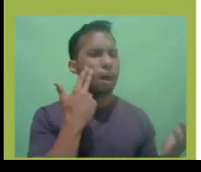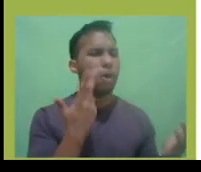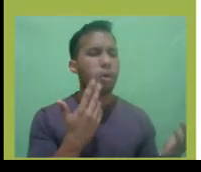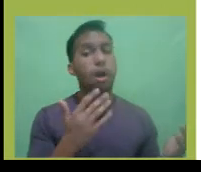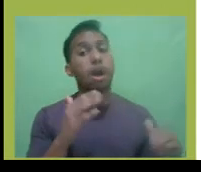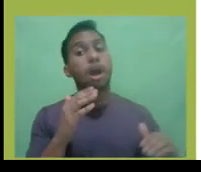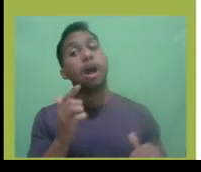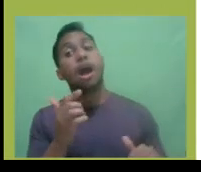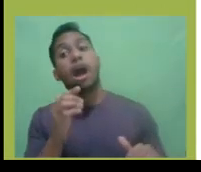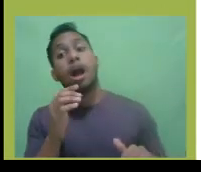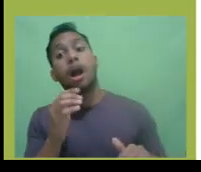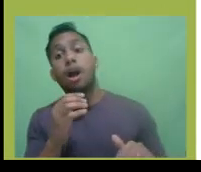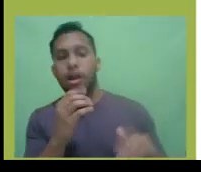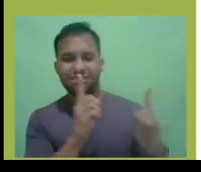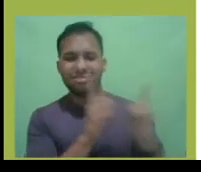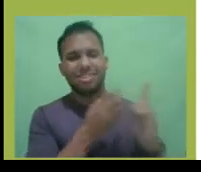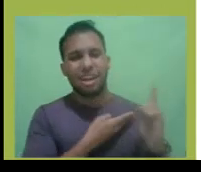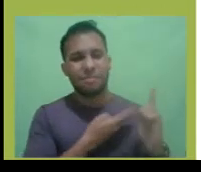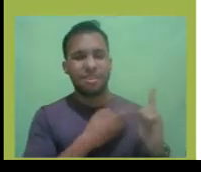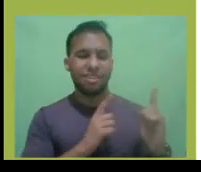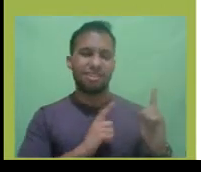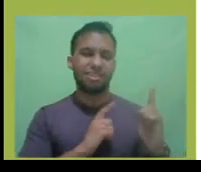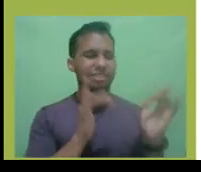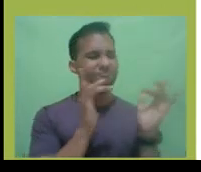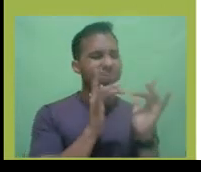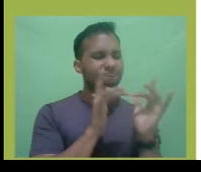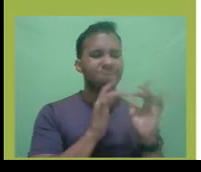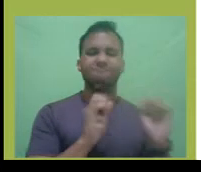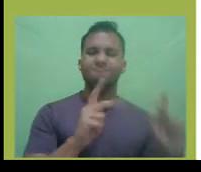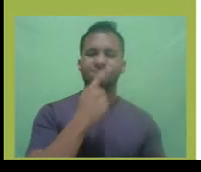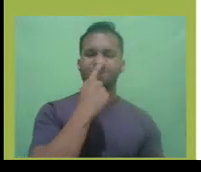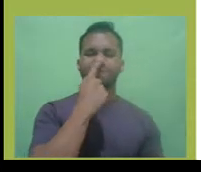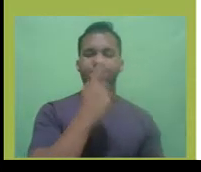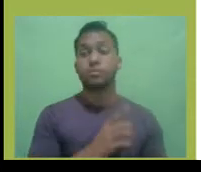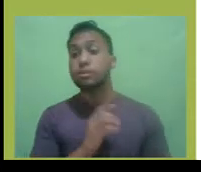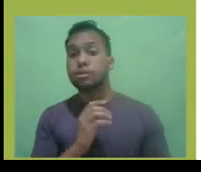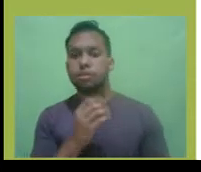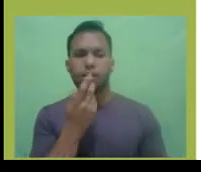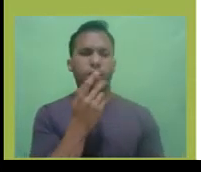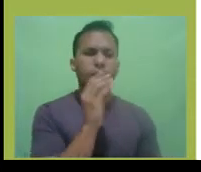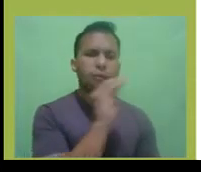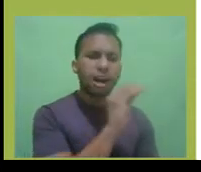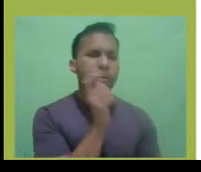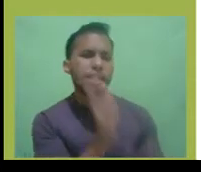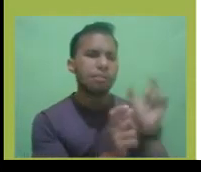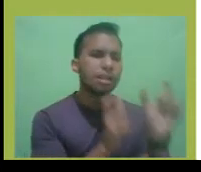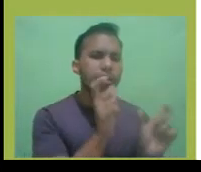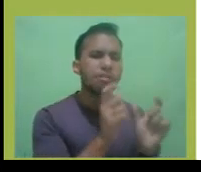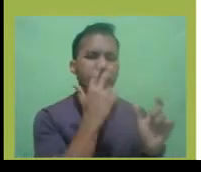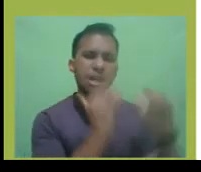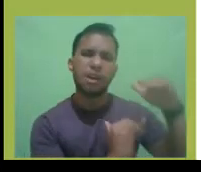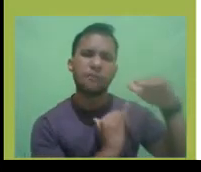usa com pessoas que a gente não conhece. Então, cuidado com a linguagem que você usa. Prefira palavras mais formais, frases